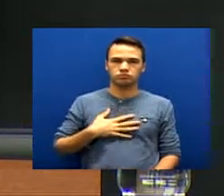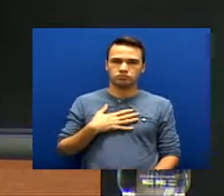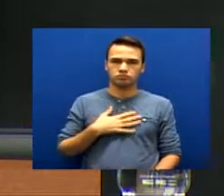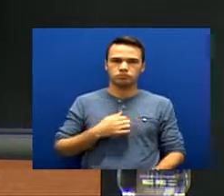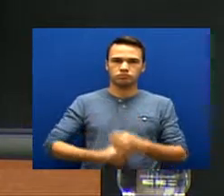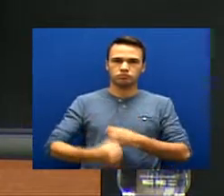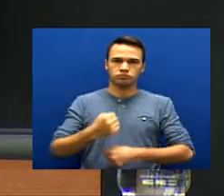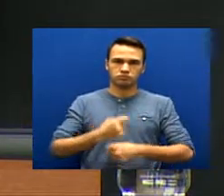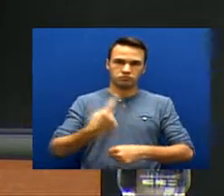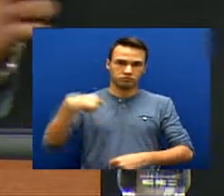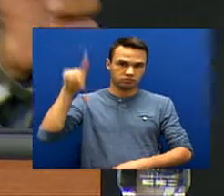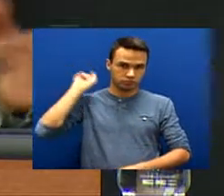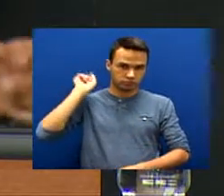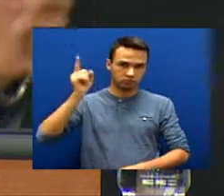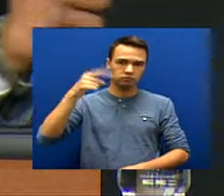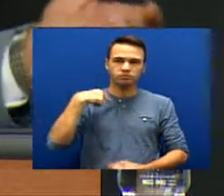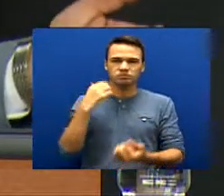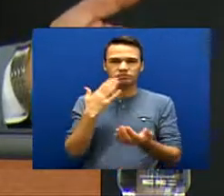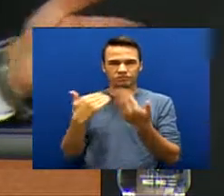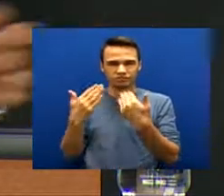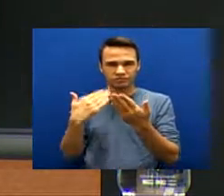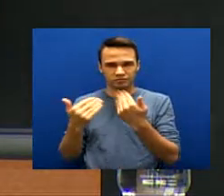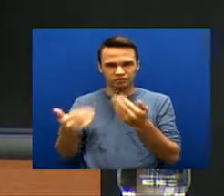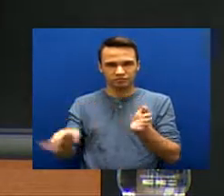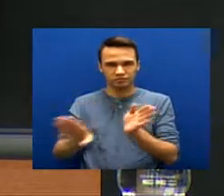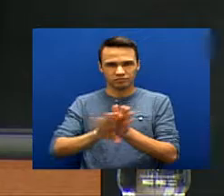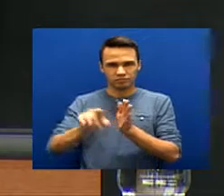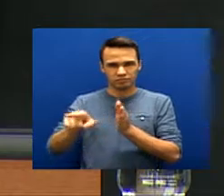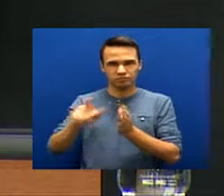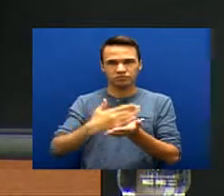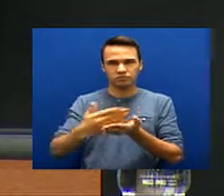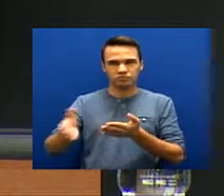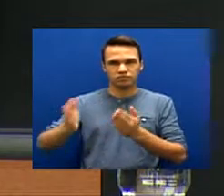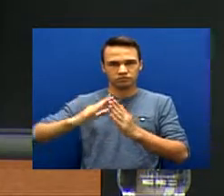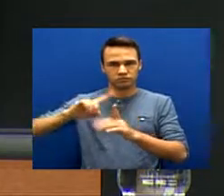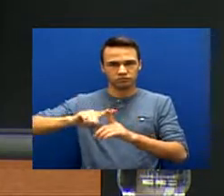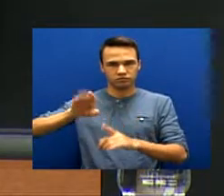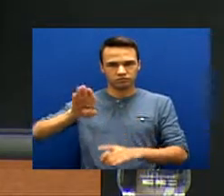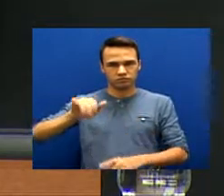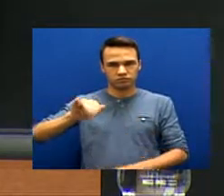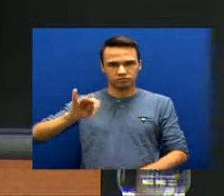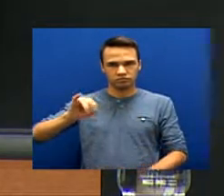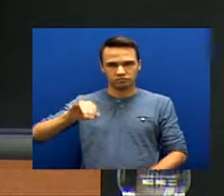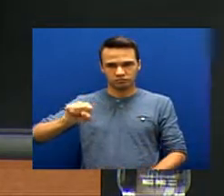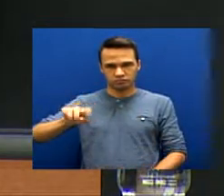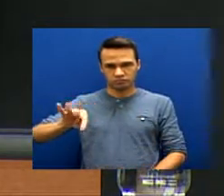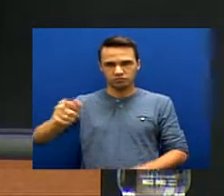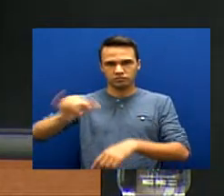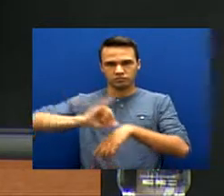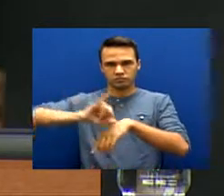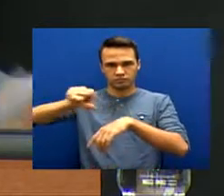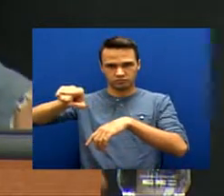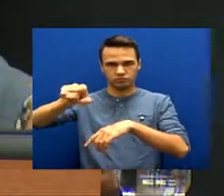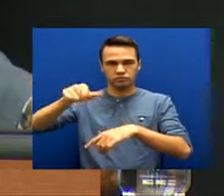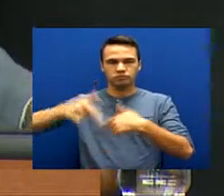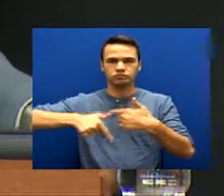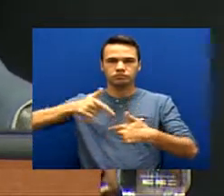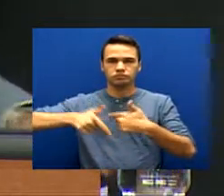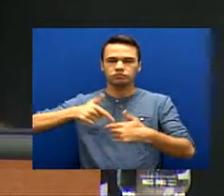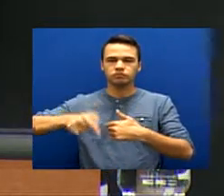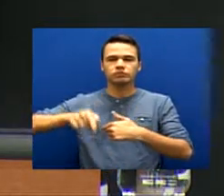a maior editora do mundo. Nós temos o prazer de ter aqui, da Bíblia, temos aqui